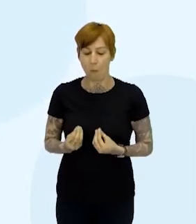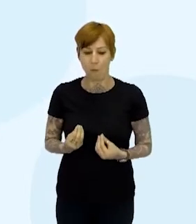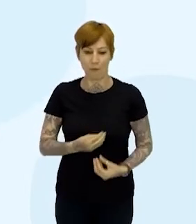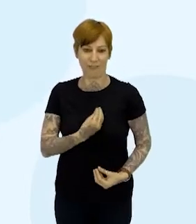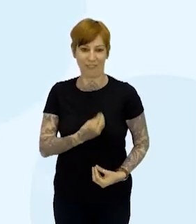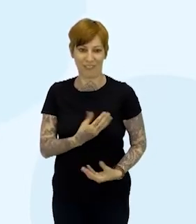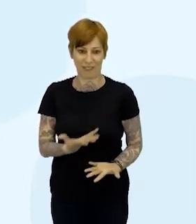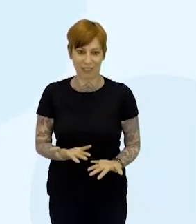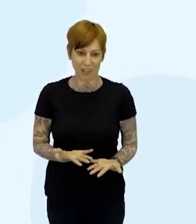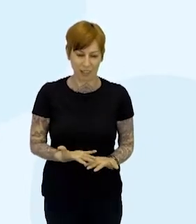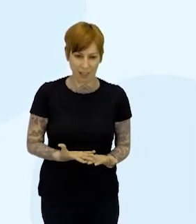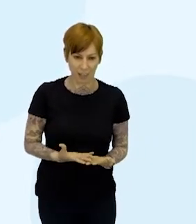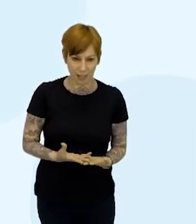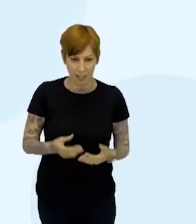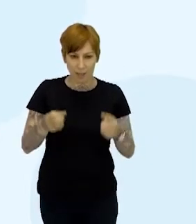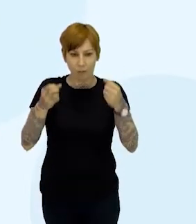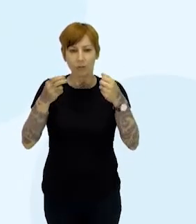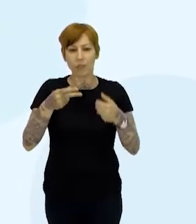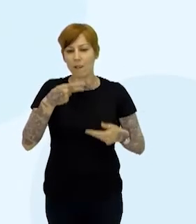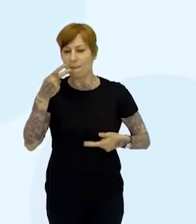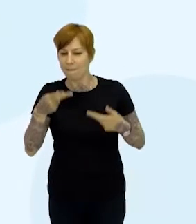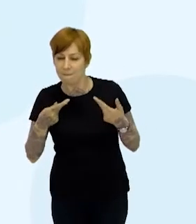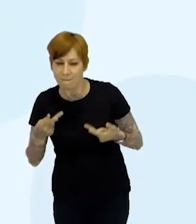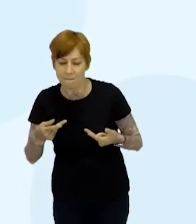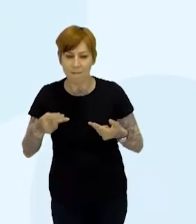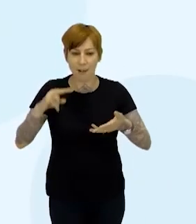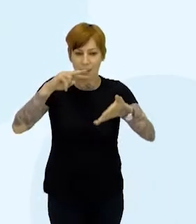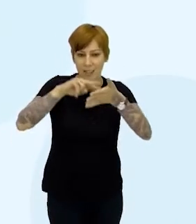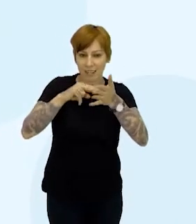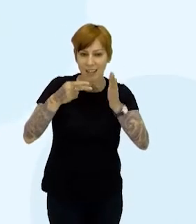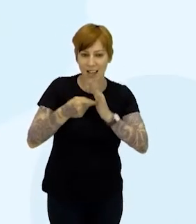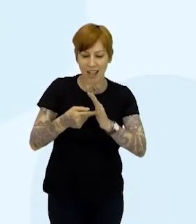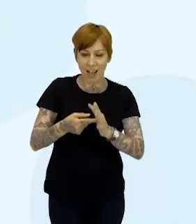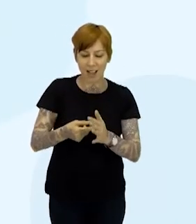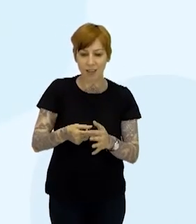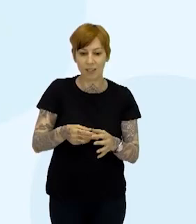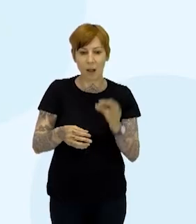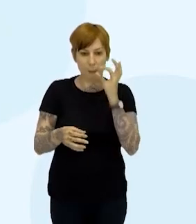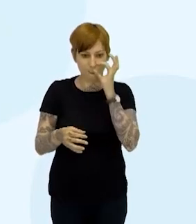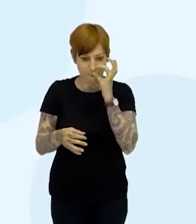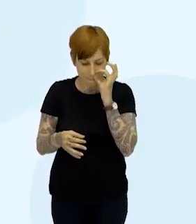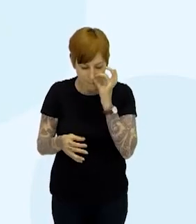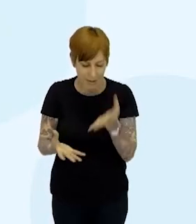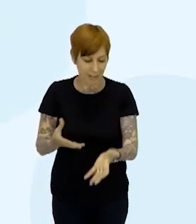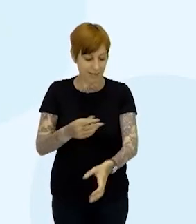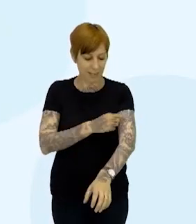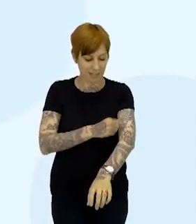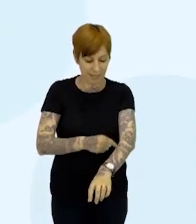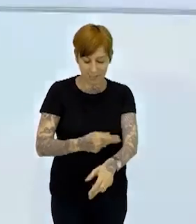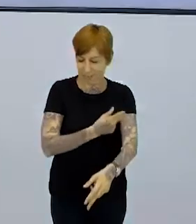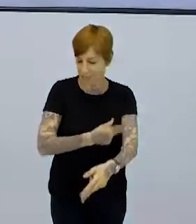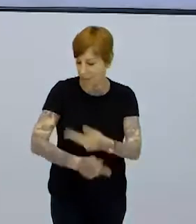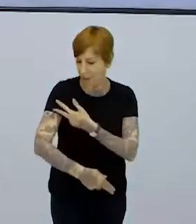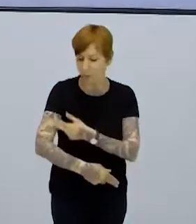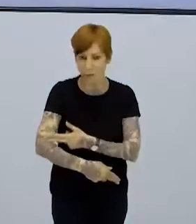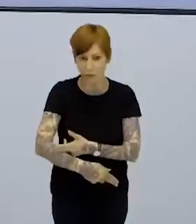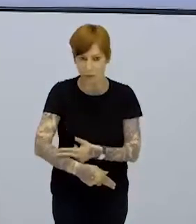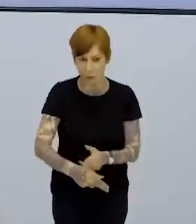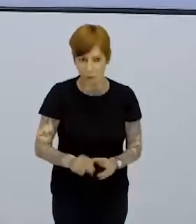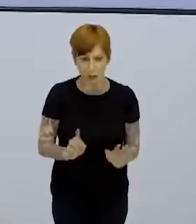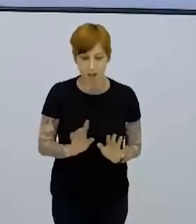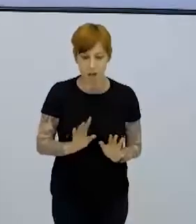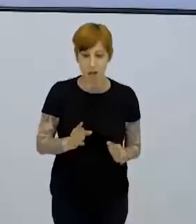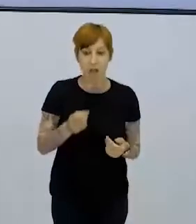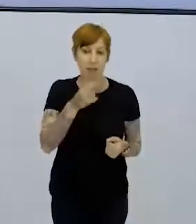gente fala sobre piercing, tatuagem e tudo mais, por exemplo, meu avô, isso não é uma